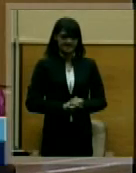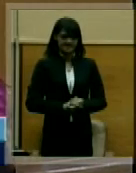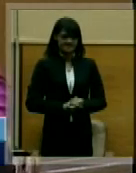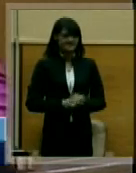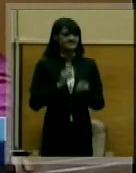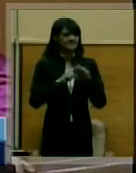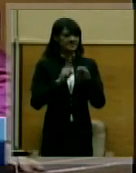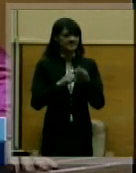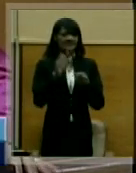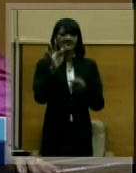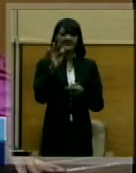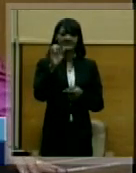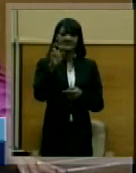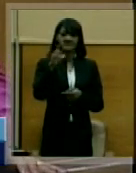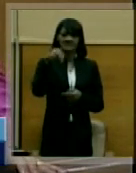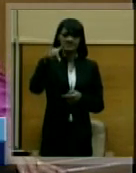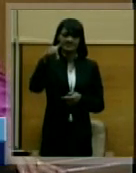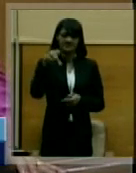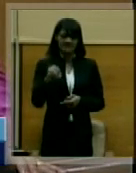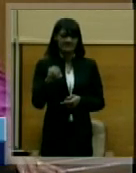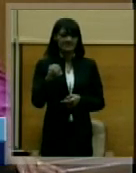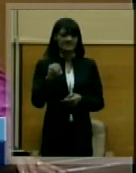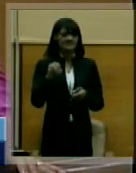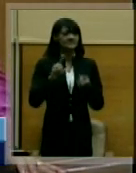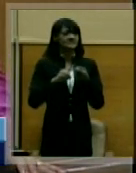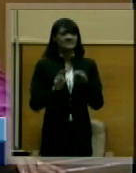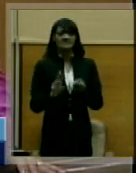Como a de Fernando, de Wilton,